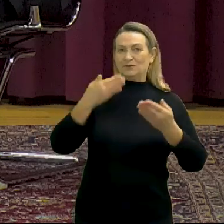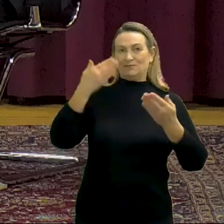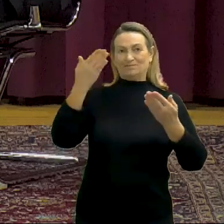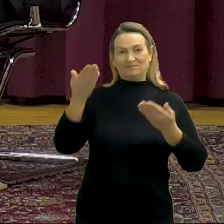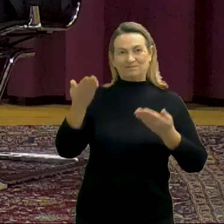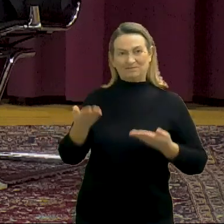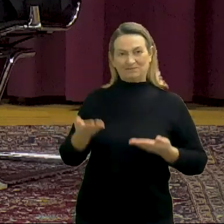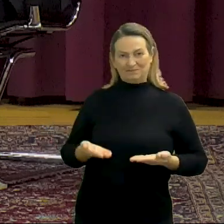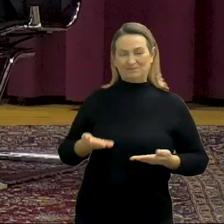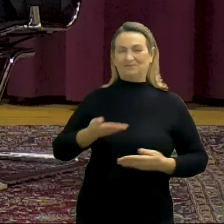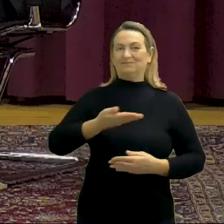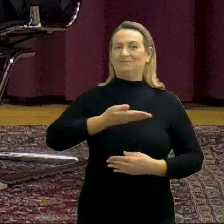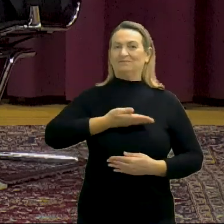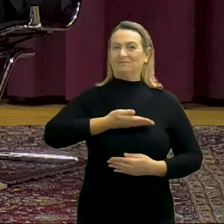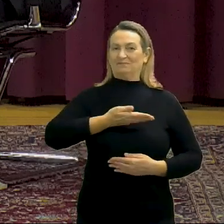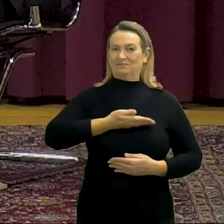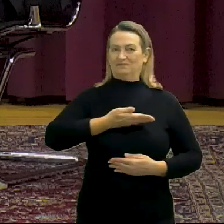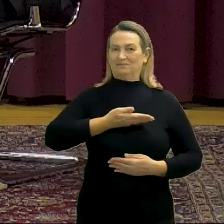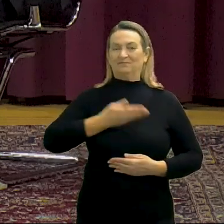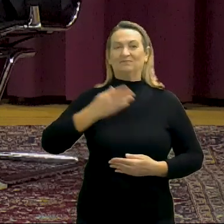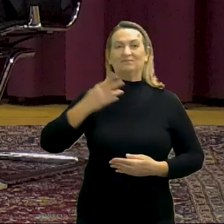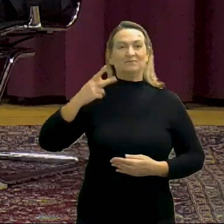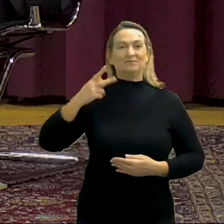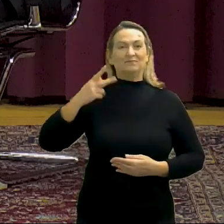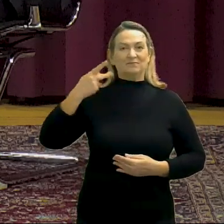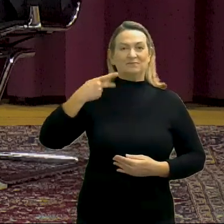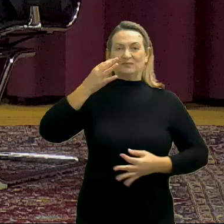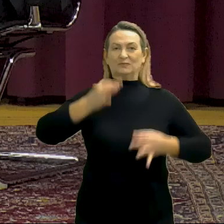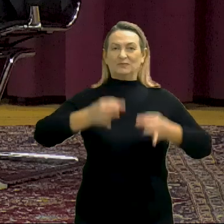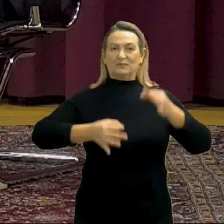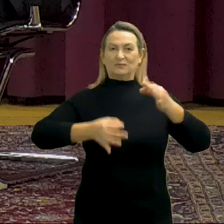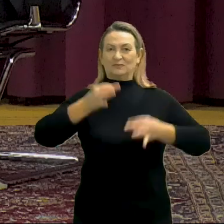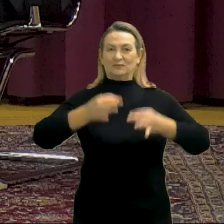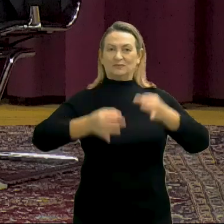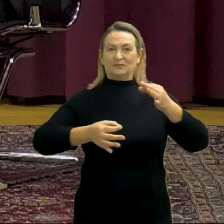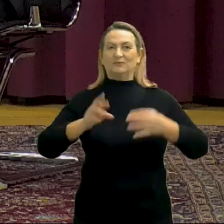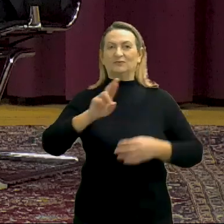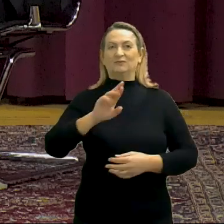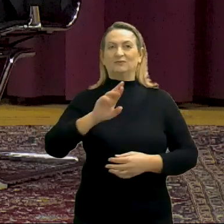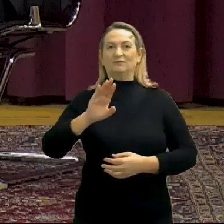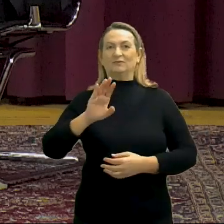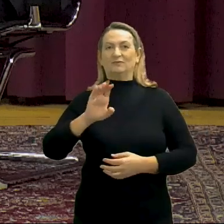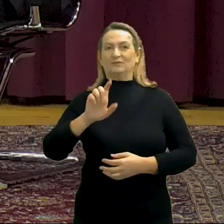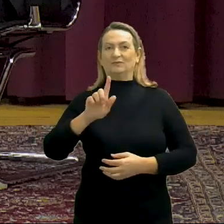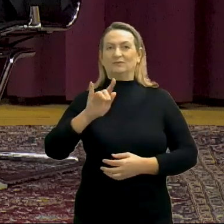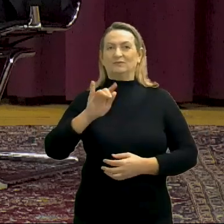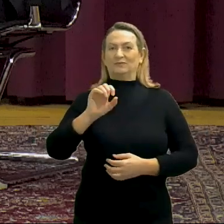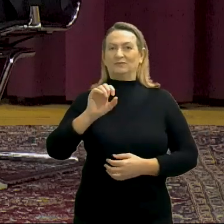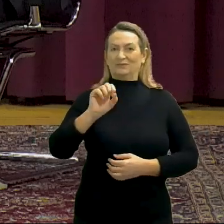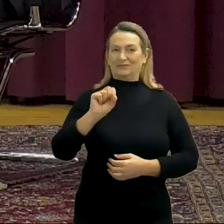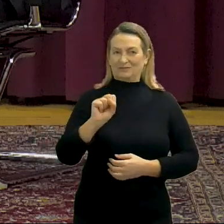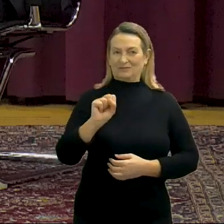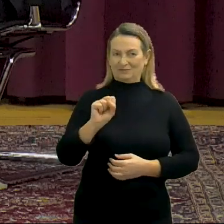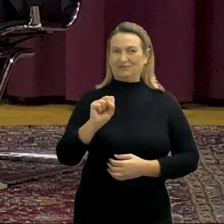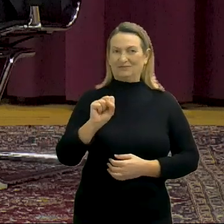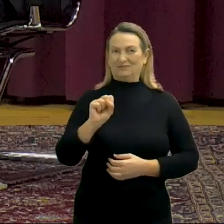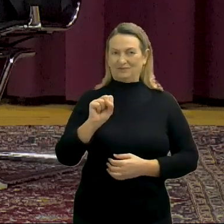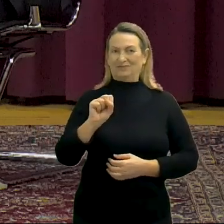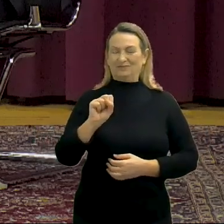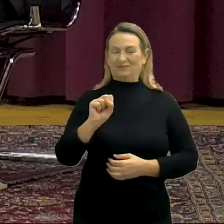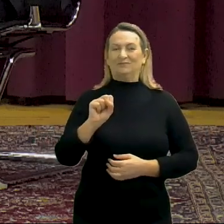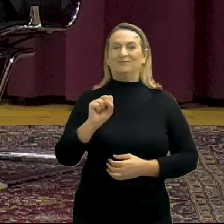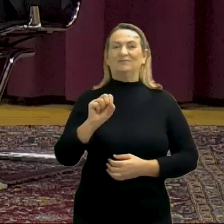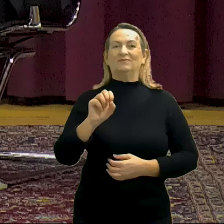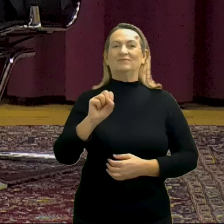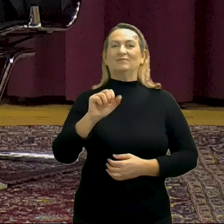nosso amigo e promotor de justiça Dr rog Régis Rogério Vicente Sartori conhecido como Régis Sartori